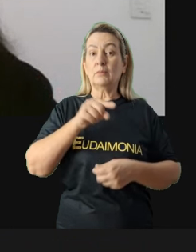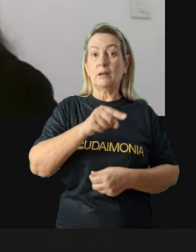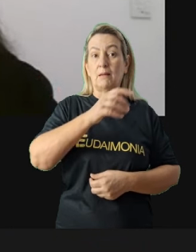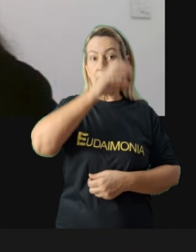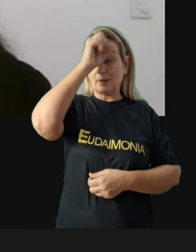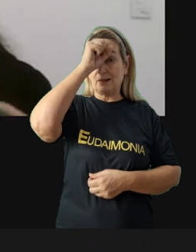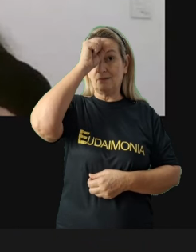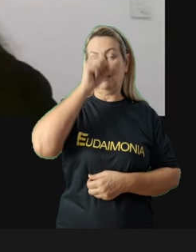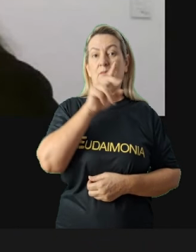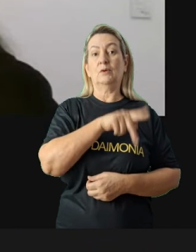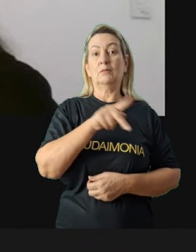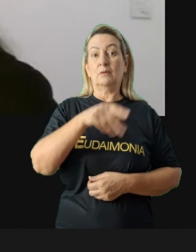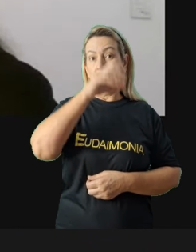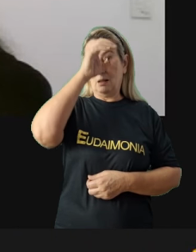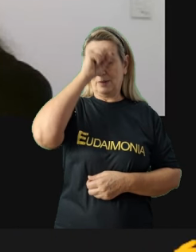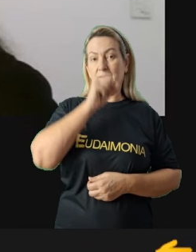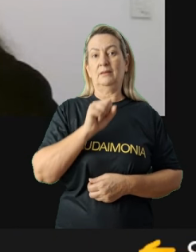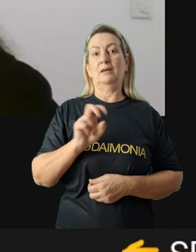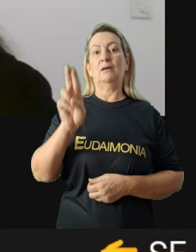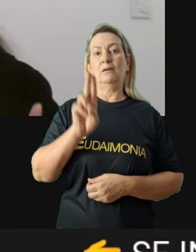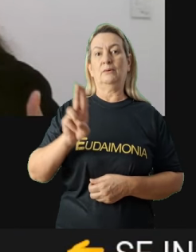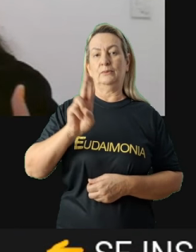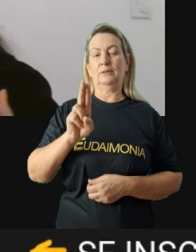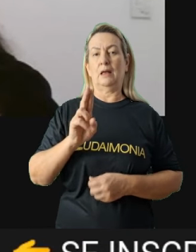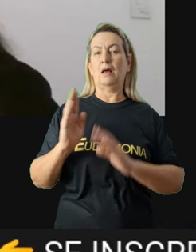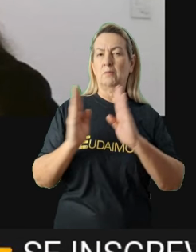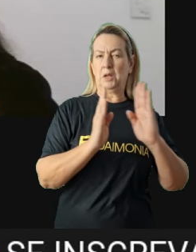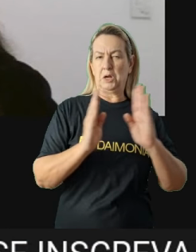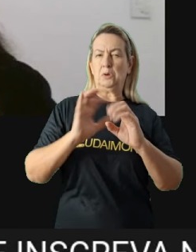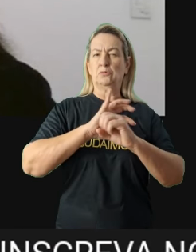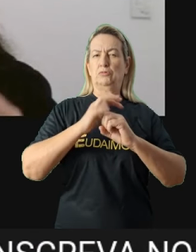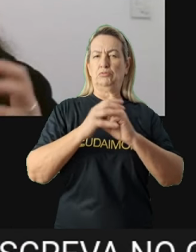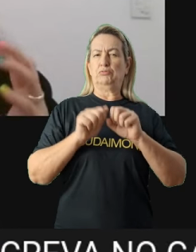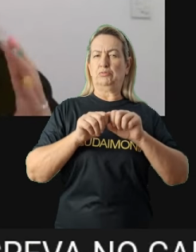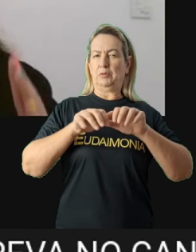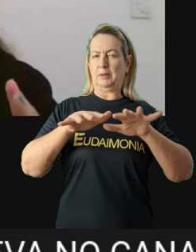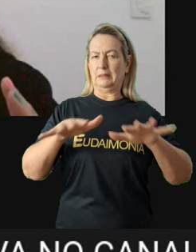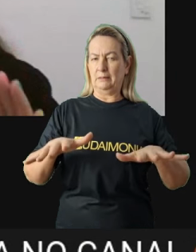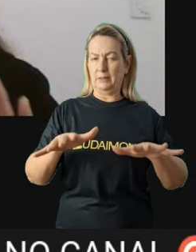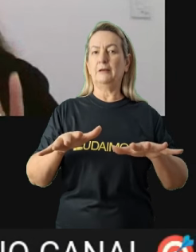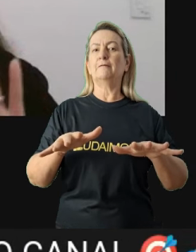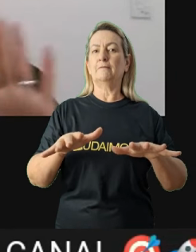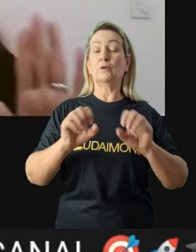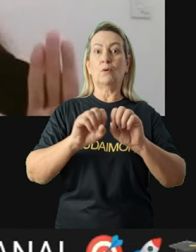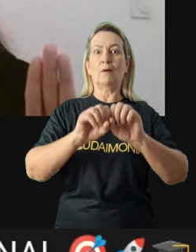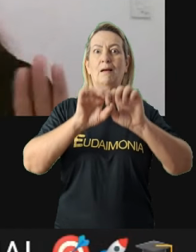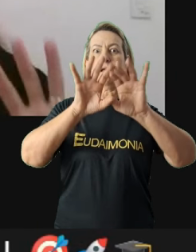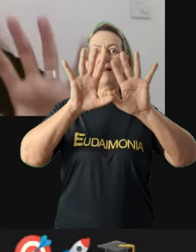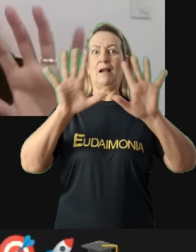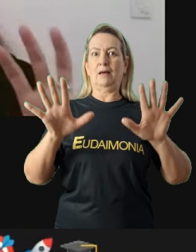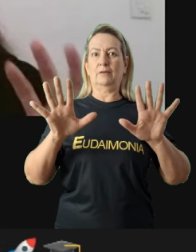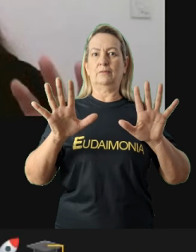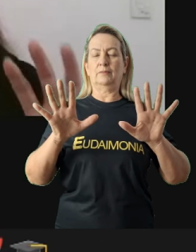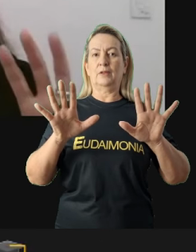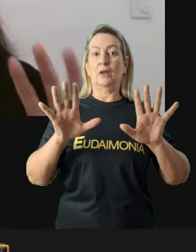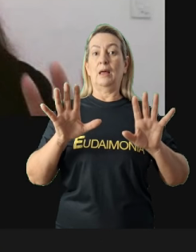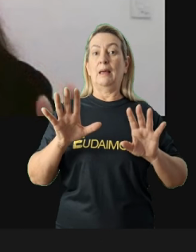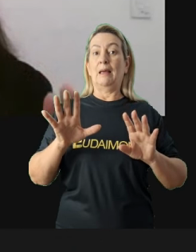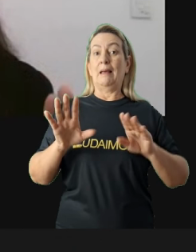que essa pessoa aprenda efetivamente usar. Porque, no meu ponto de vista, durante a pandemia ficou muito claro, as